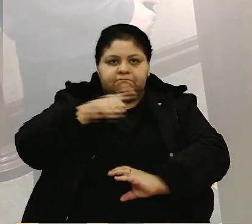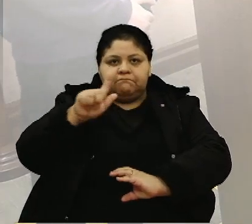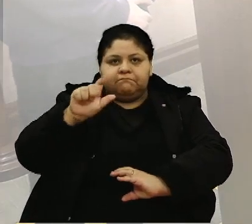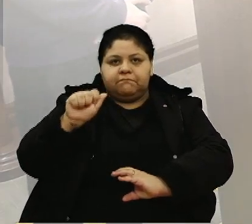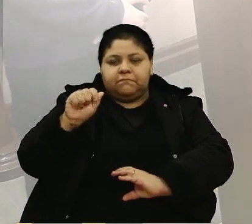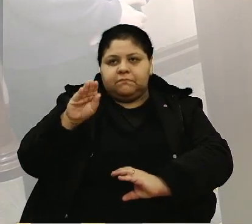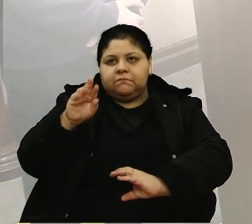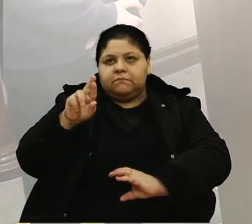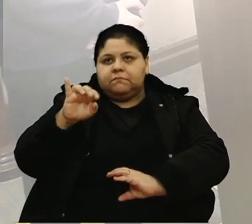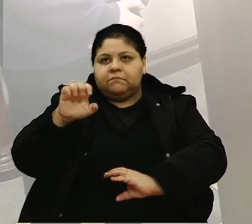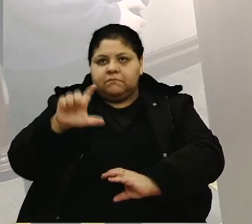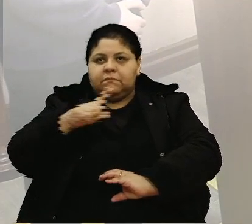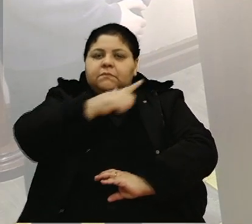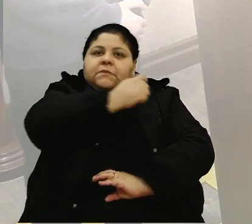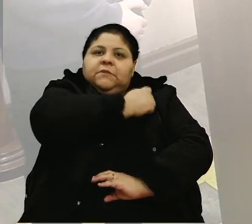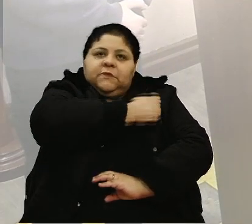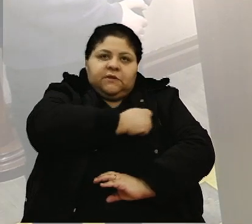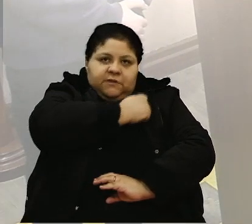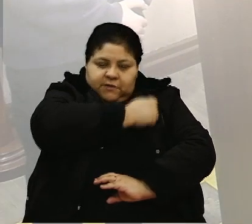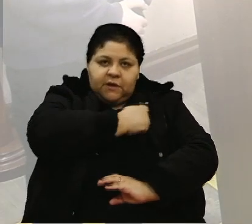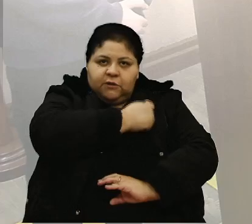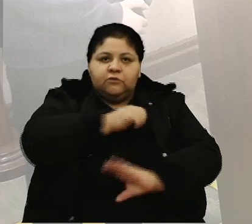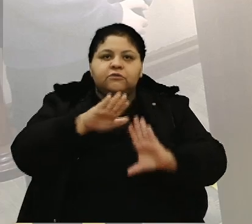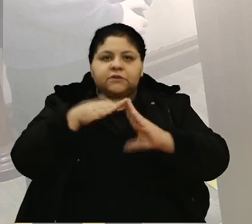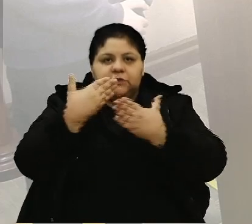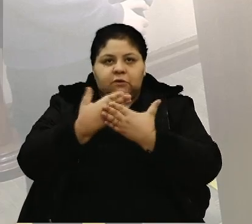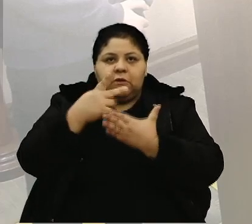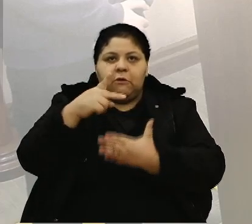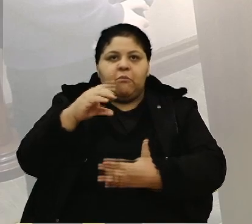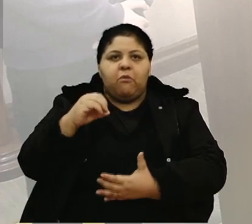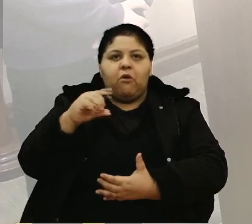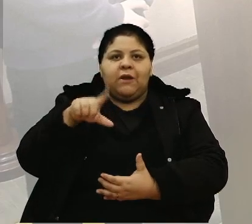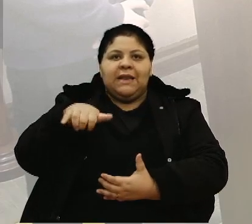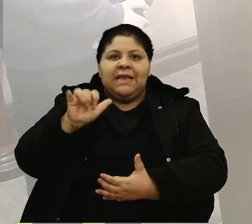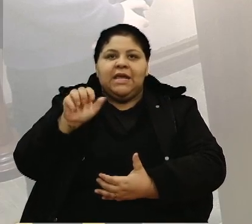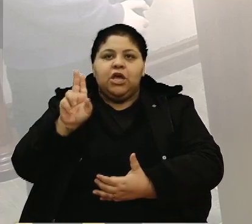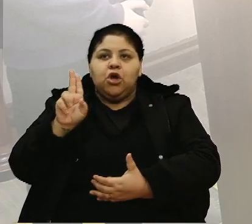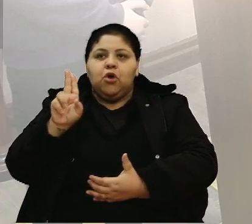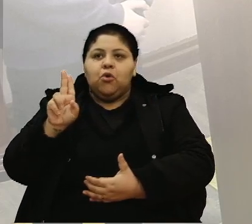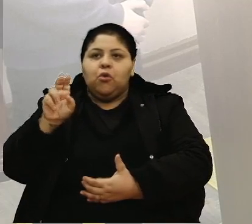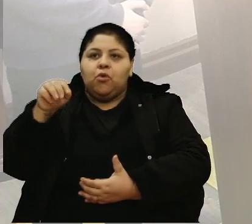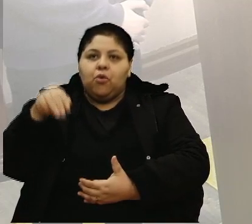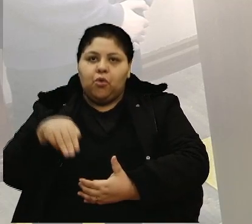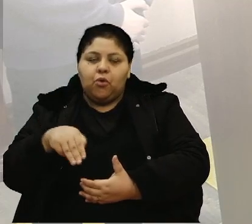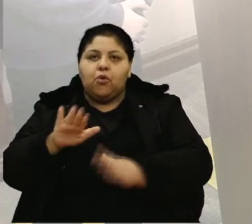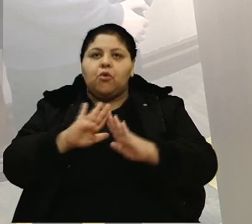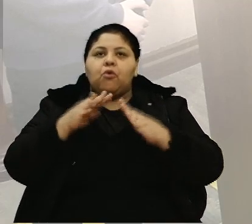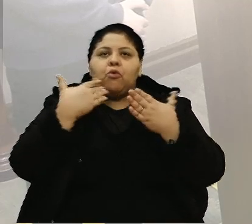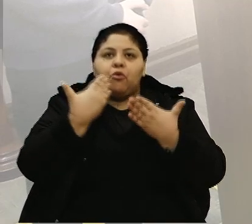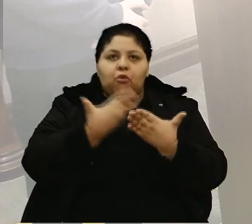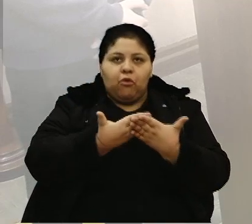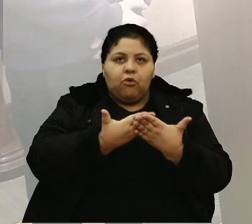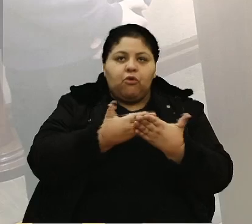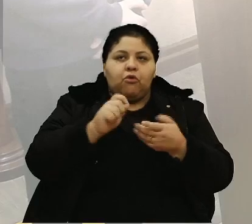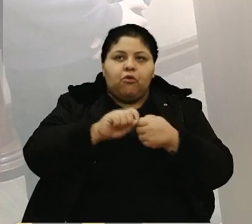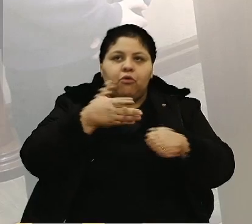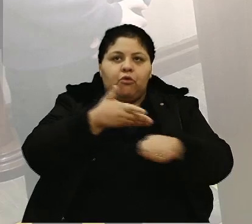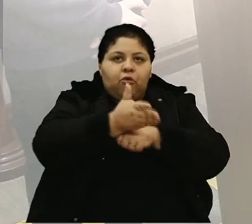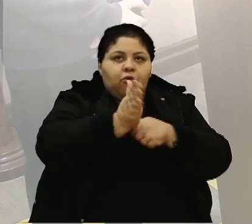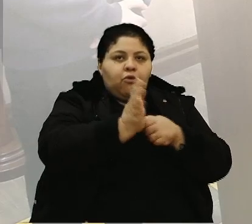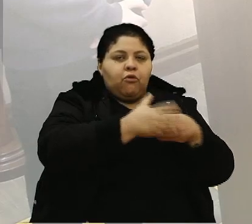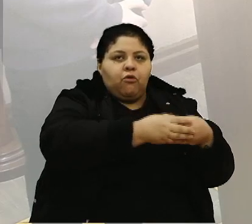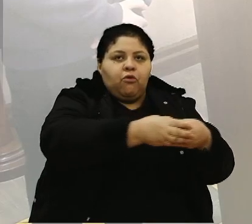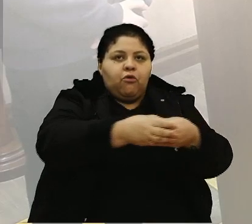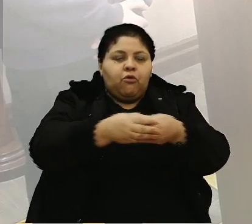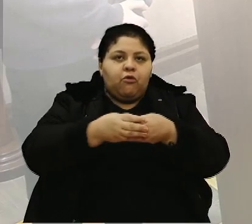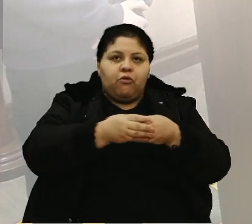2º ano do Colégio Poliuni, 2ª série do Colégio Poliuni, e colégio esse, que faz parte do grupo Uneftec,